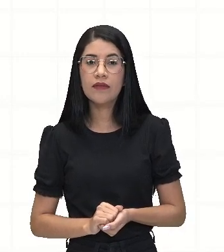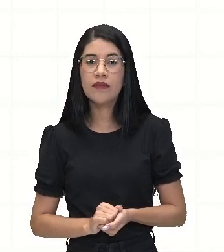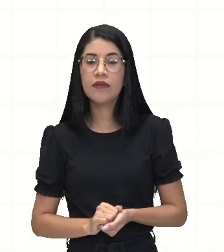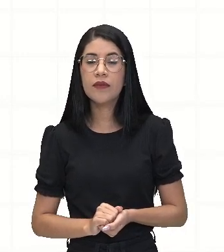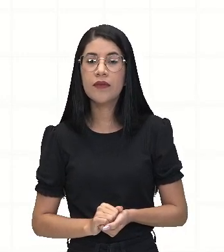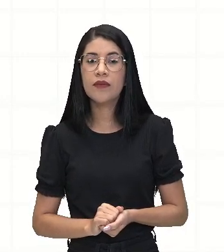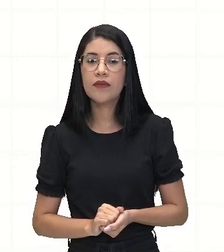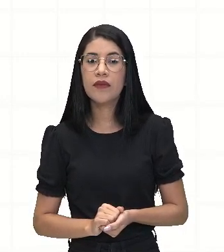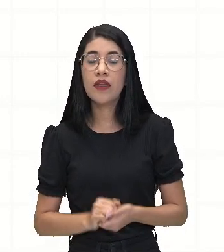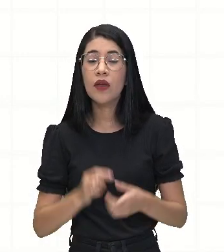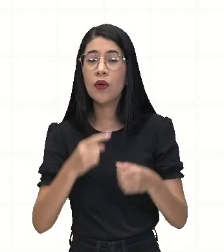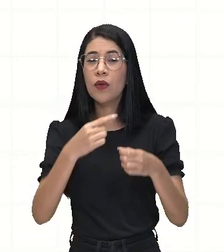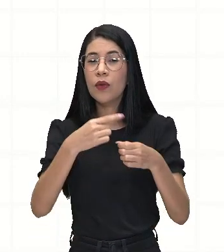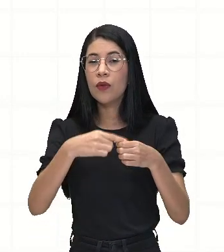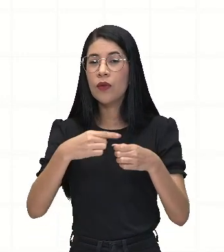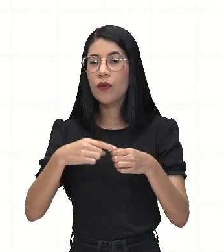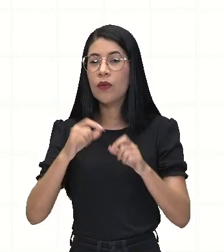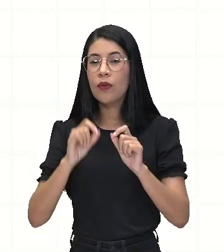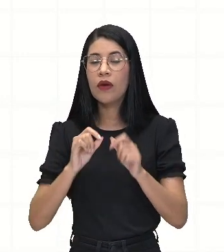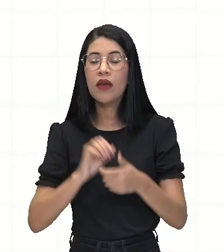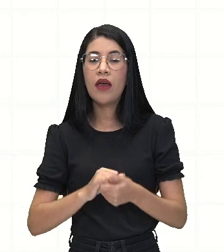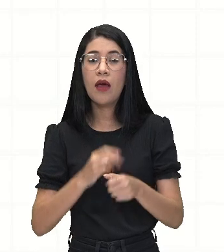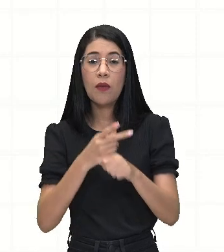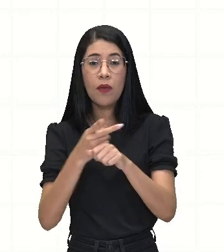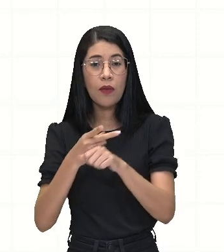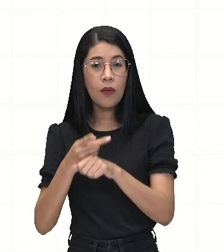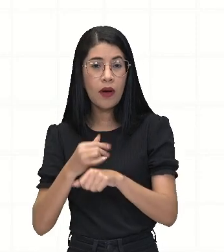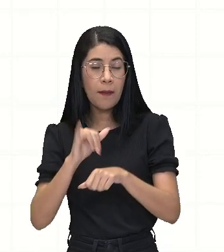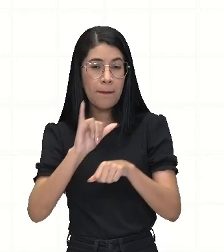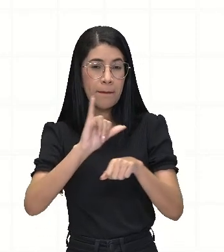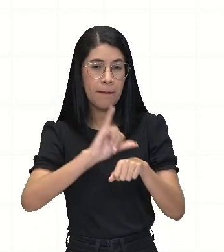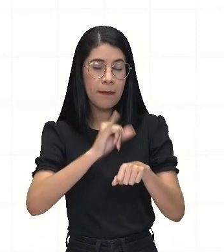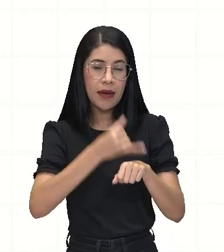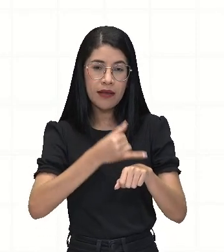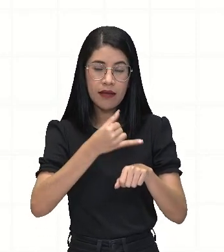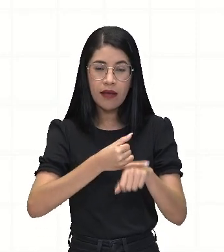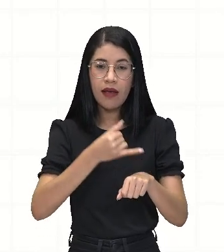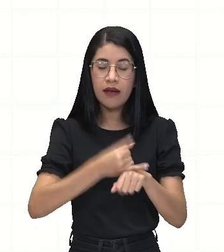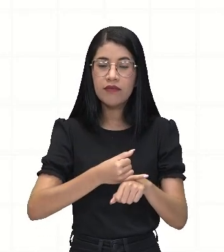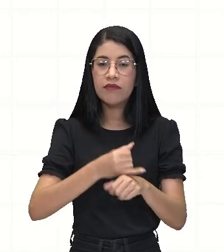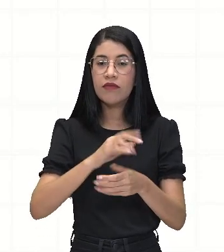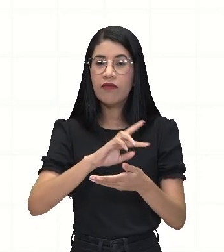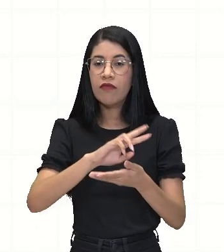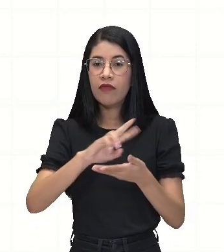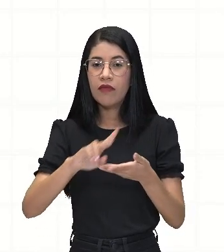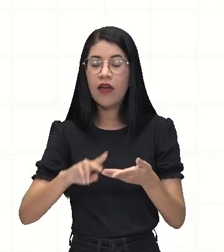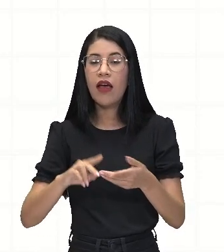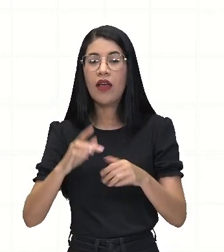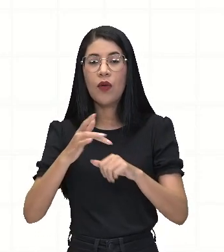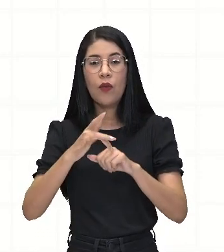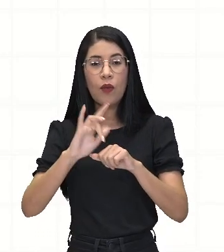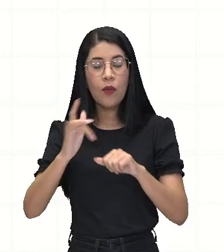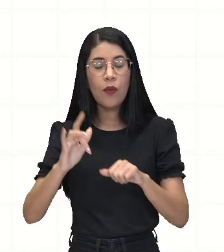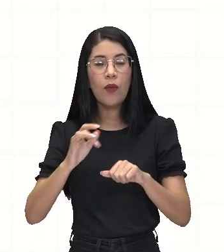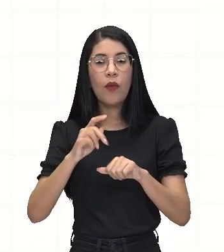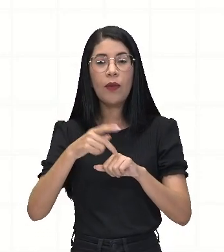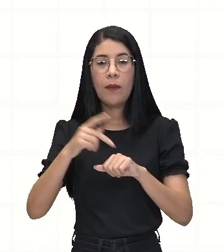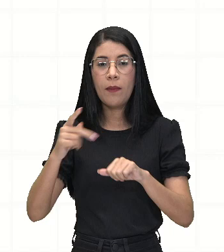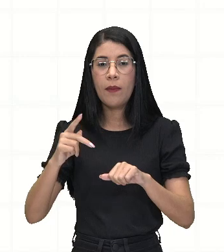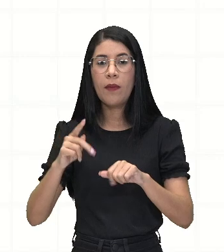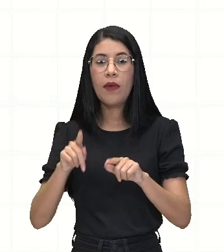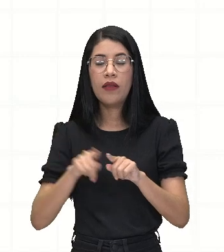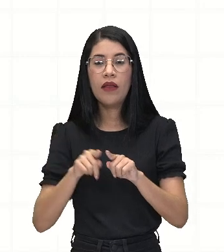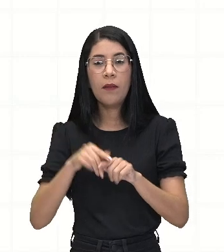continente, né, na parte interior, a busca por metais preciosos, né, que a gente inclusive observou ali a exploração da atividade